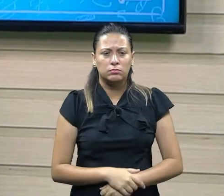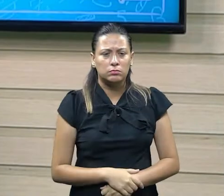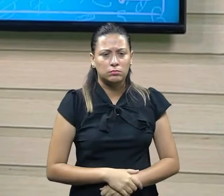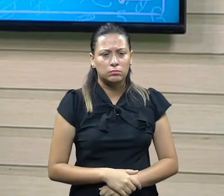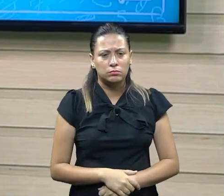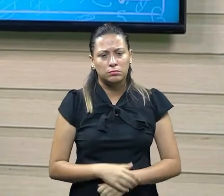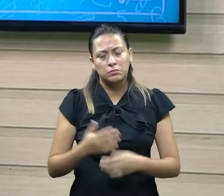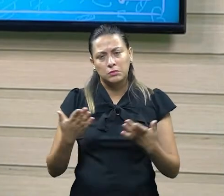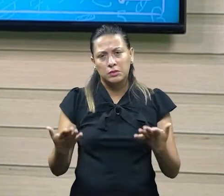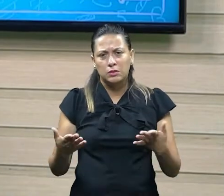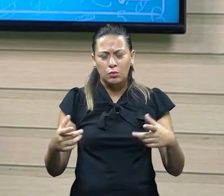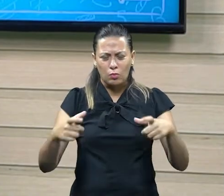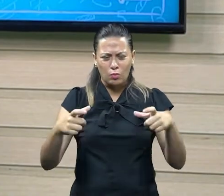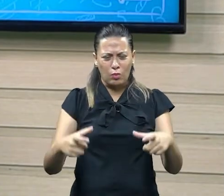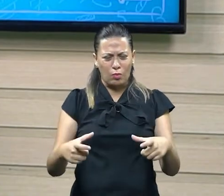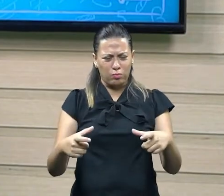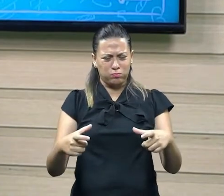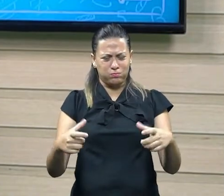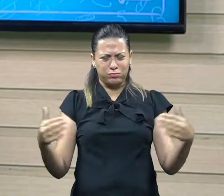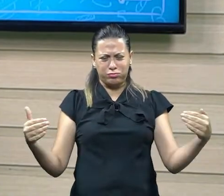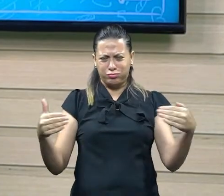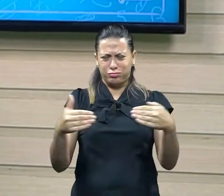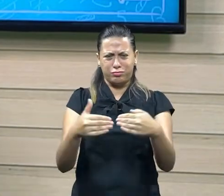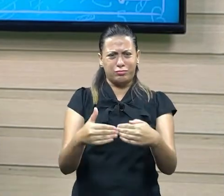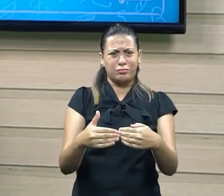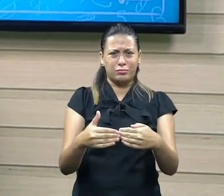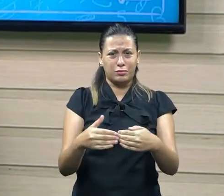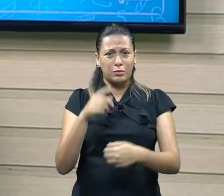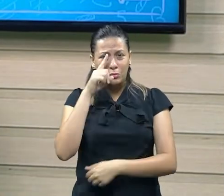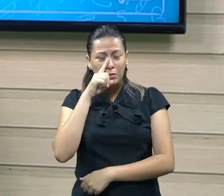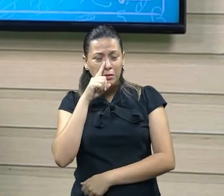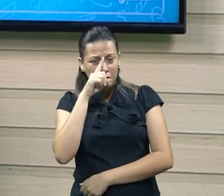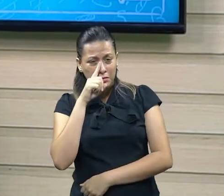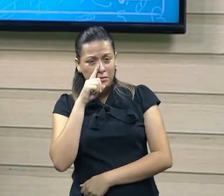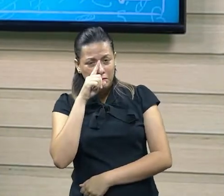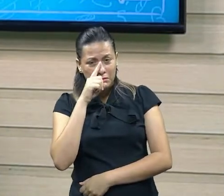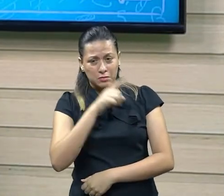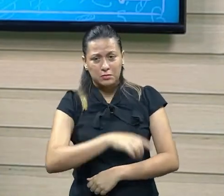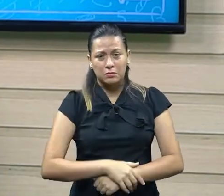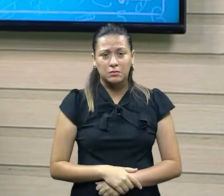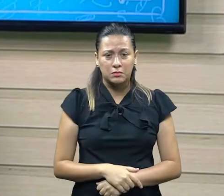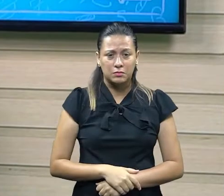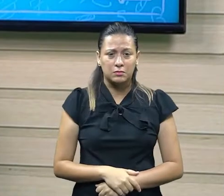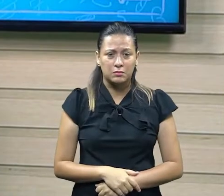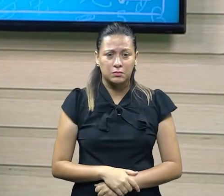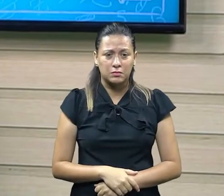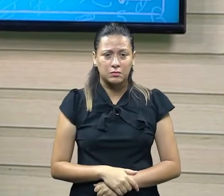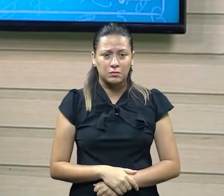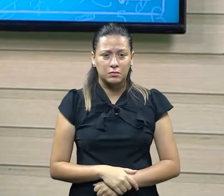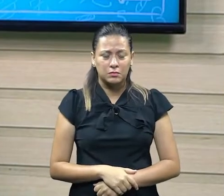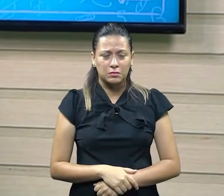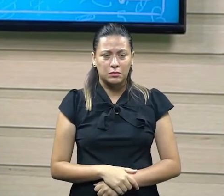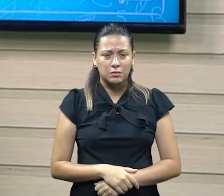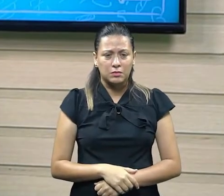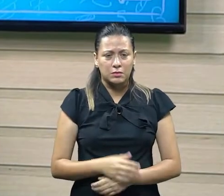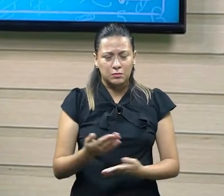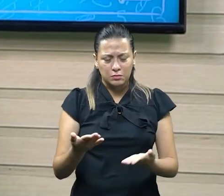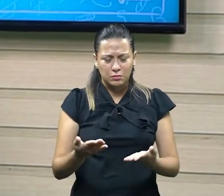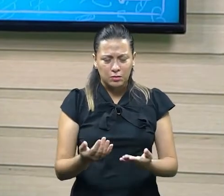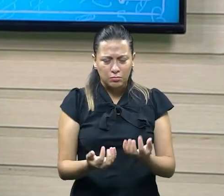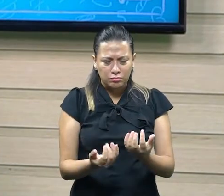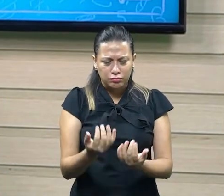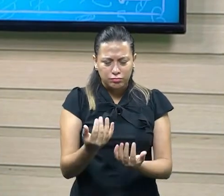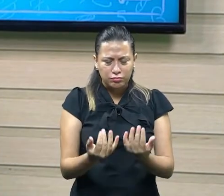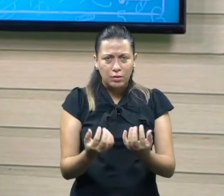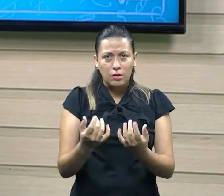ideia: se o ambiente for muito fechado e o risco de ocorrer ali uma faísca e